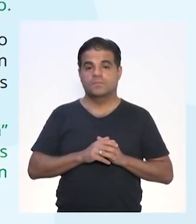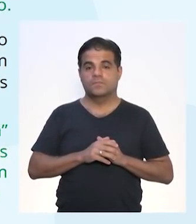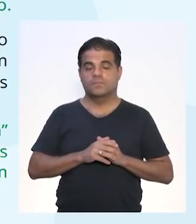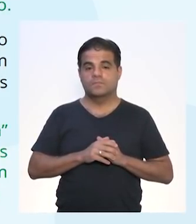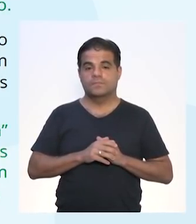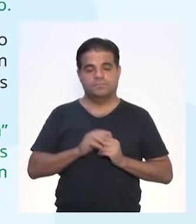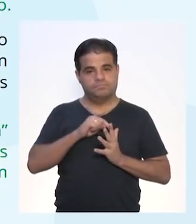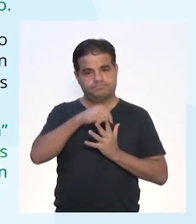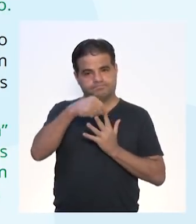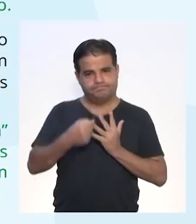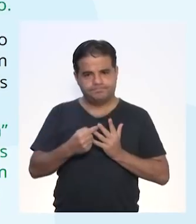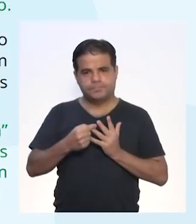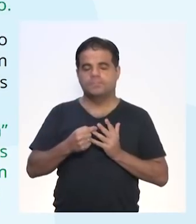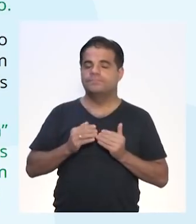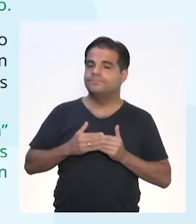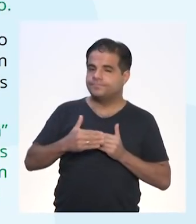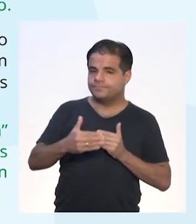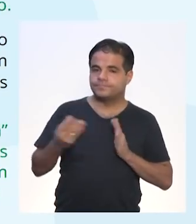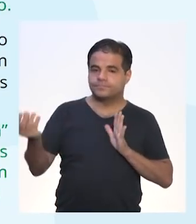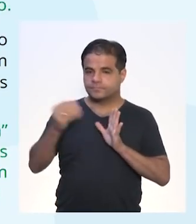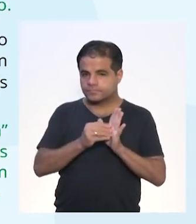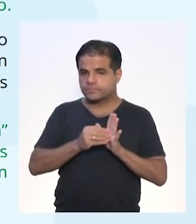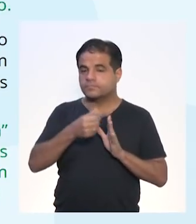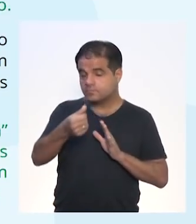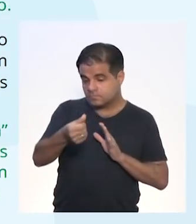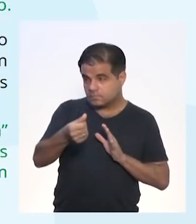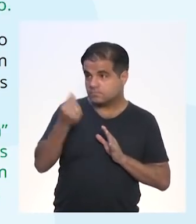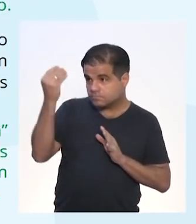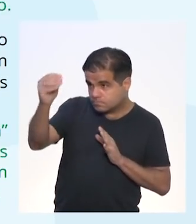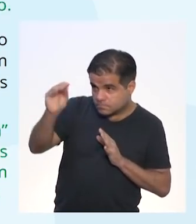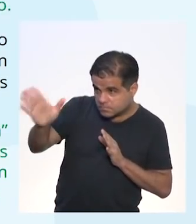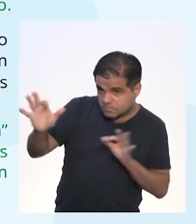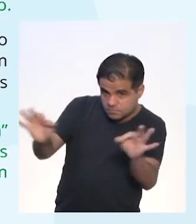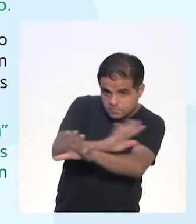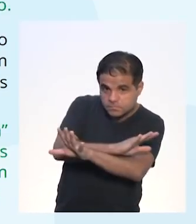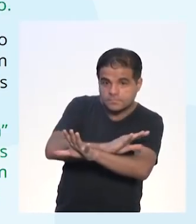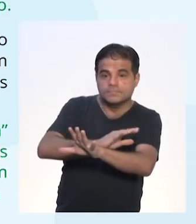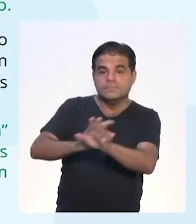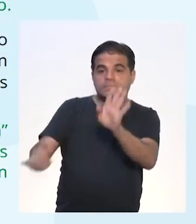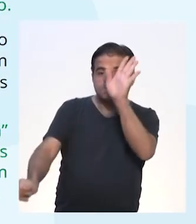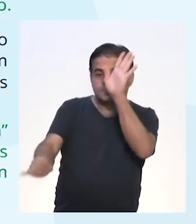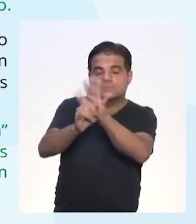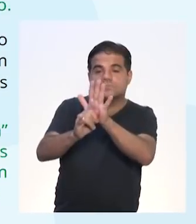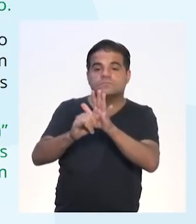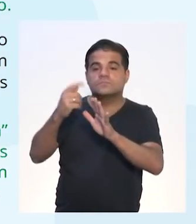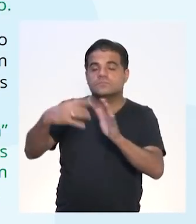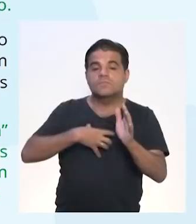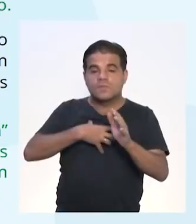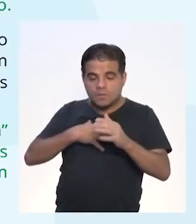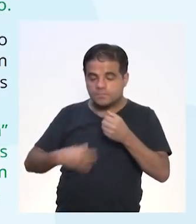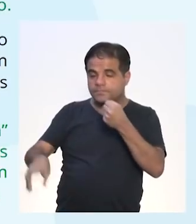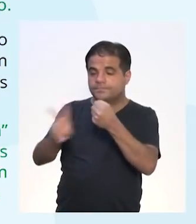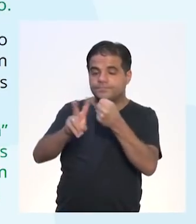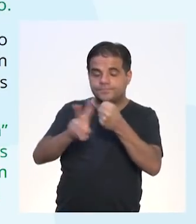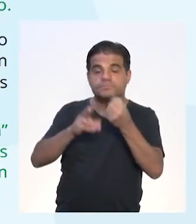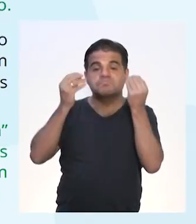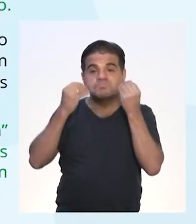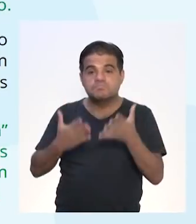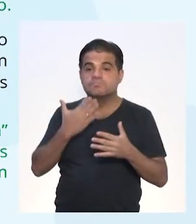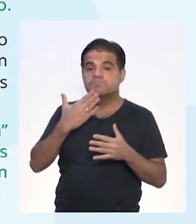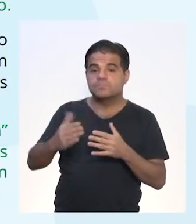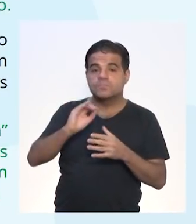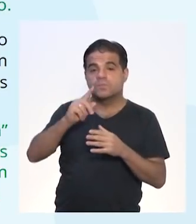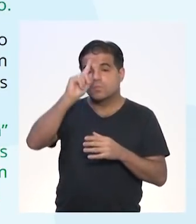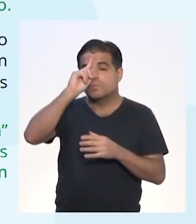São essas. Ok, vamos colocar a resposta das 6 para eles, que já está aí, eu acho, né? Identifique, então, nos cartazes as formas verbais, se estão expressando pedido ou